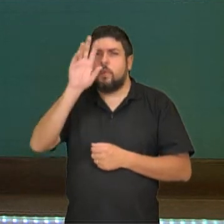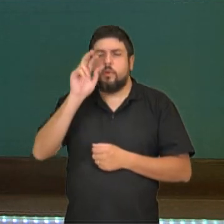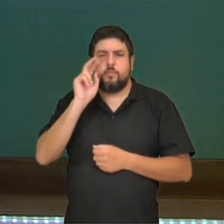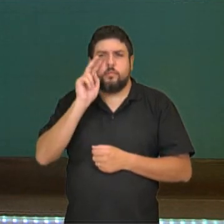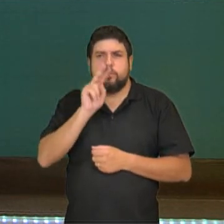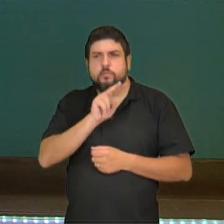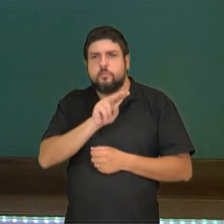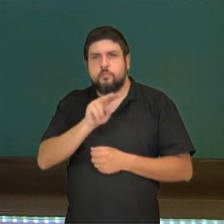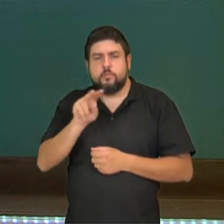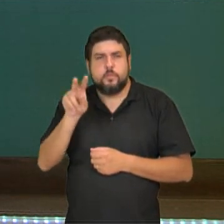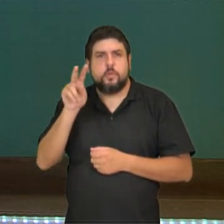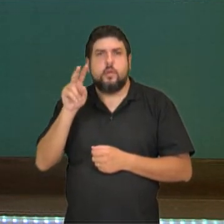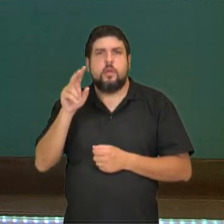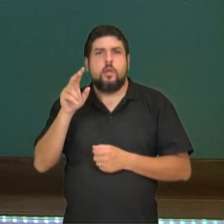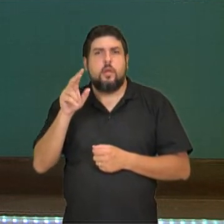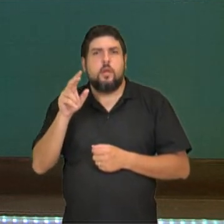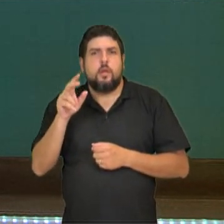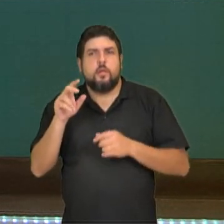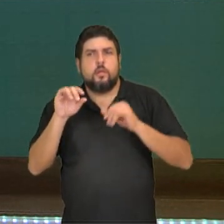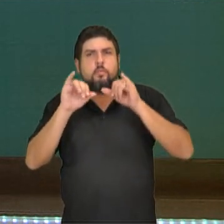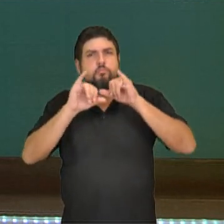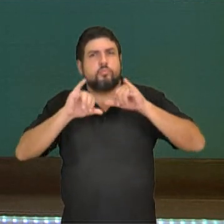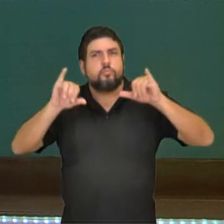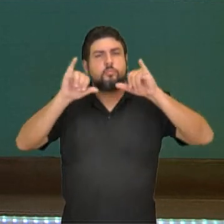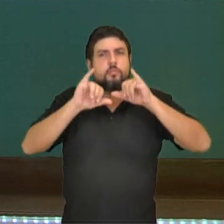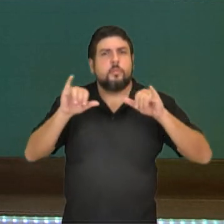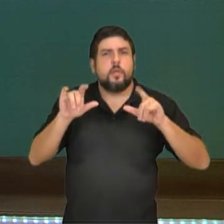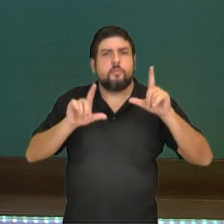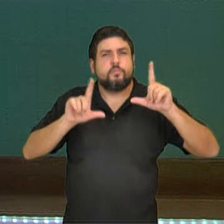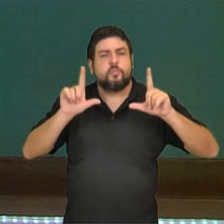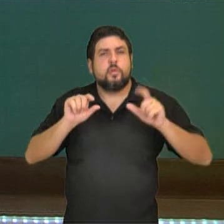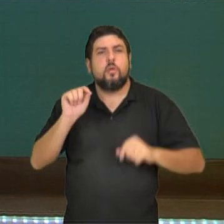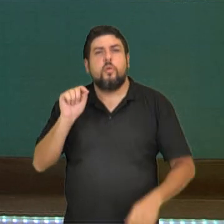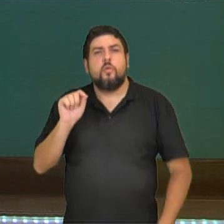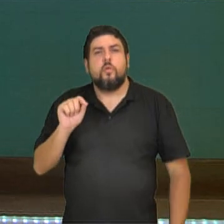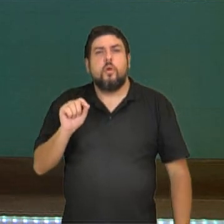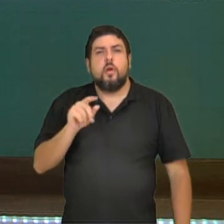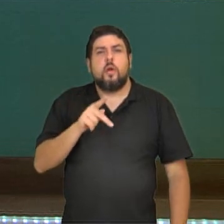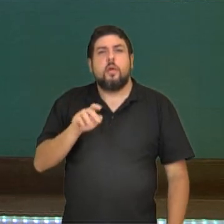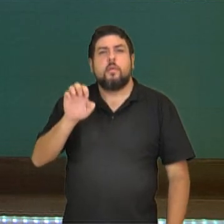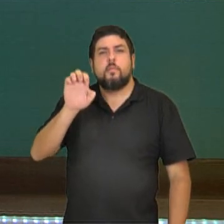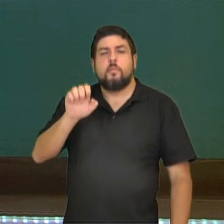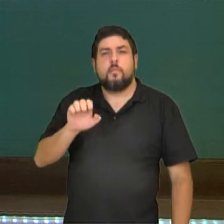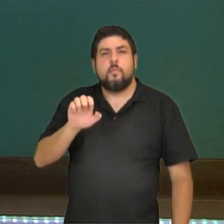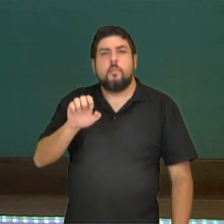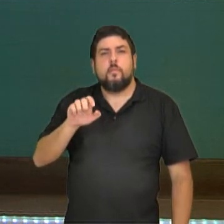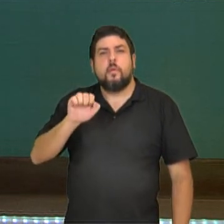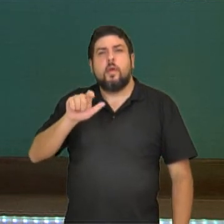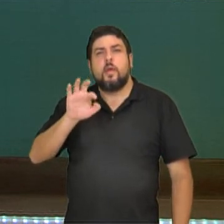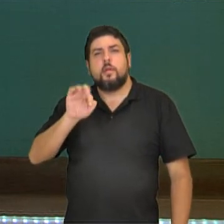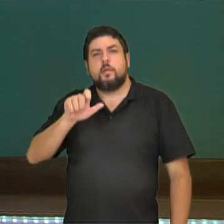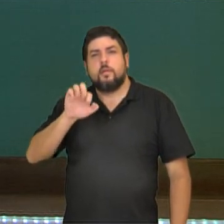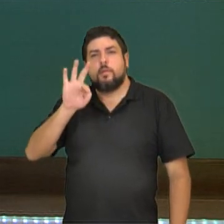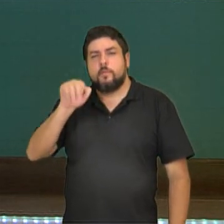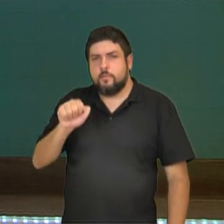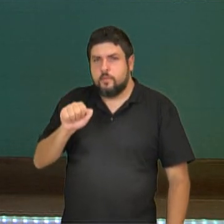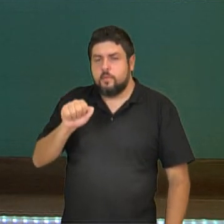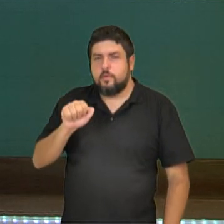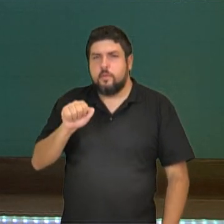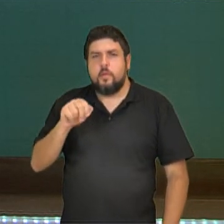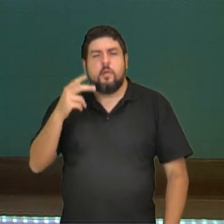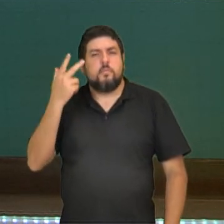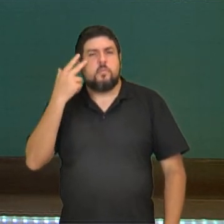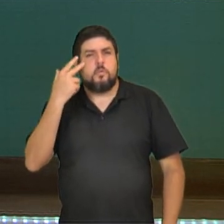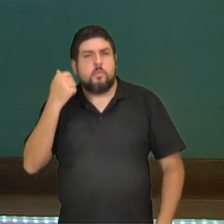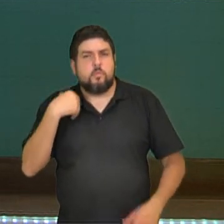nas notícias, nas propagandas, que é o pé de atleta ou frieira. Pé de atleta porque é muito comum com os